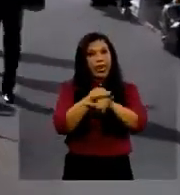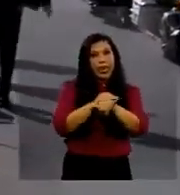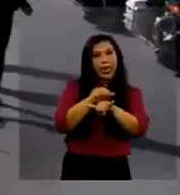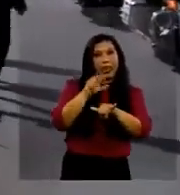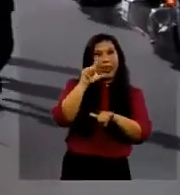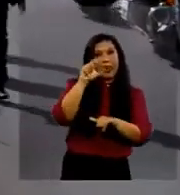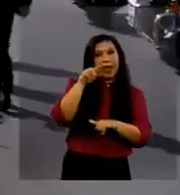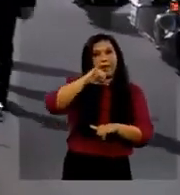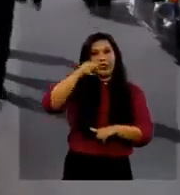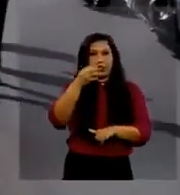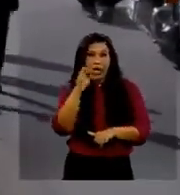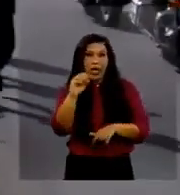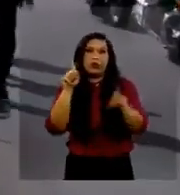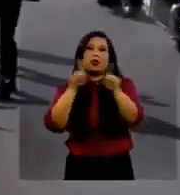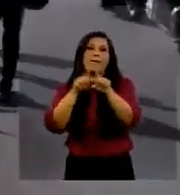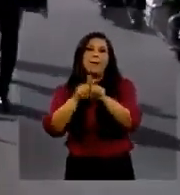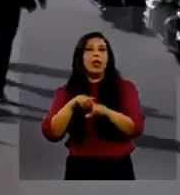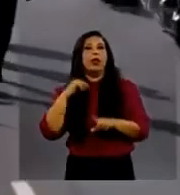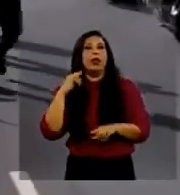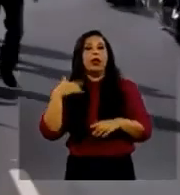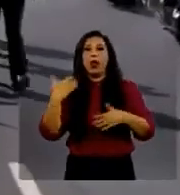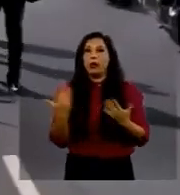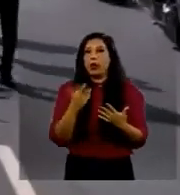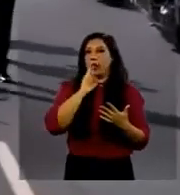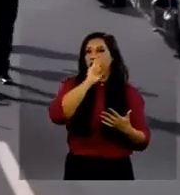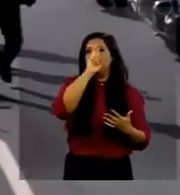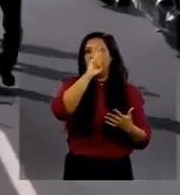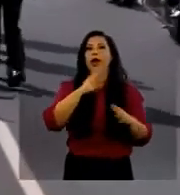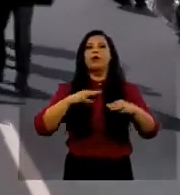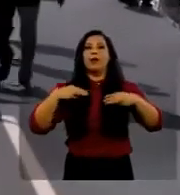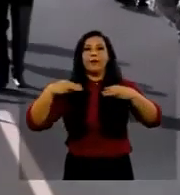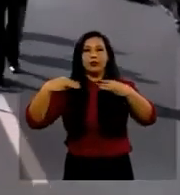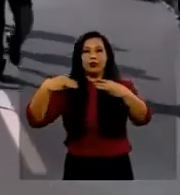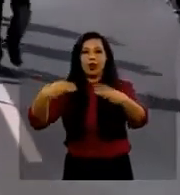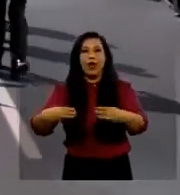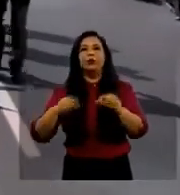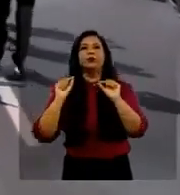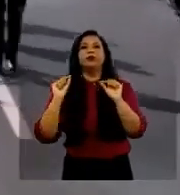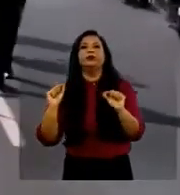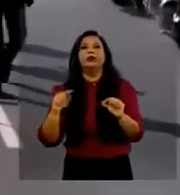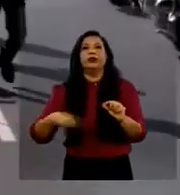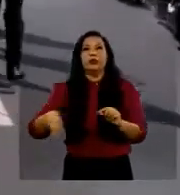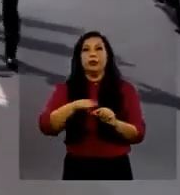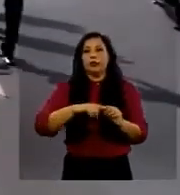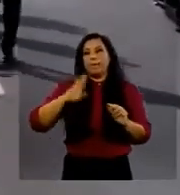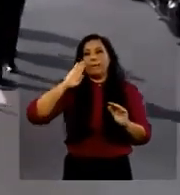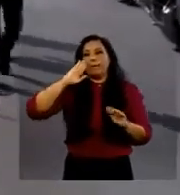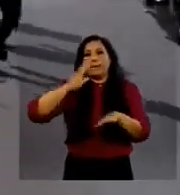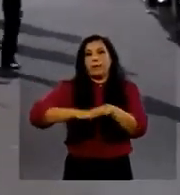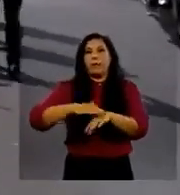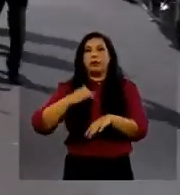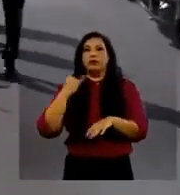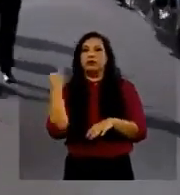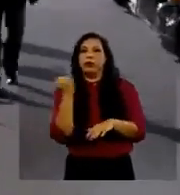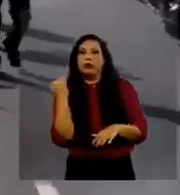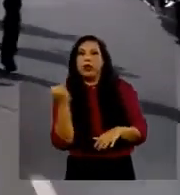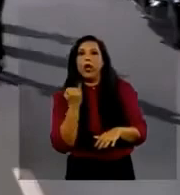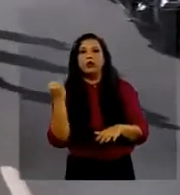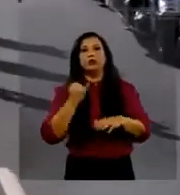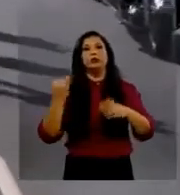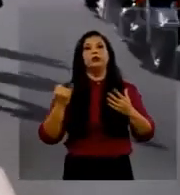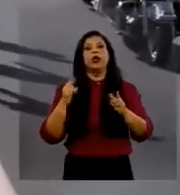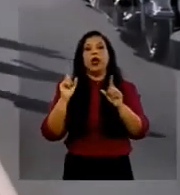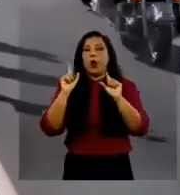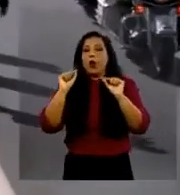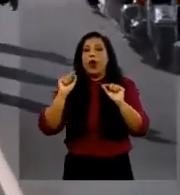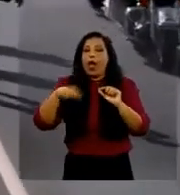Ele também, por estar à frente de um dos ministérios, digamos assim, mais representativos da Esplanada,